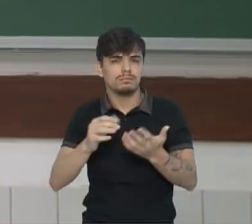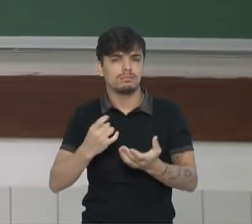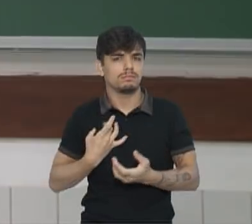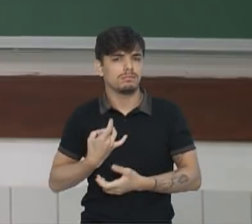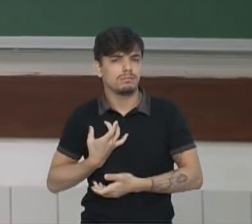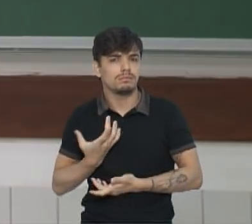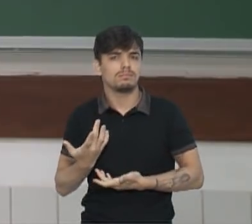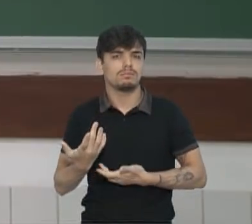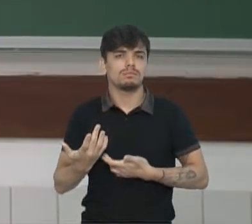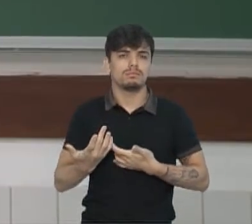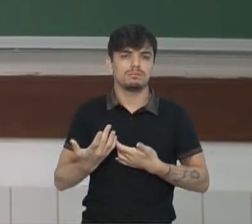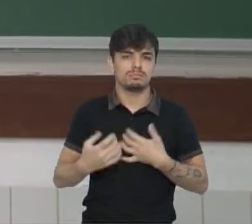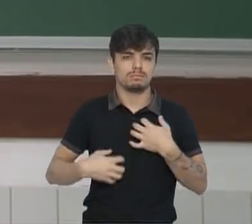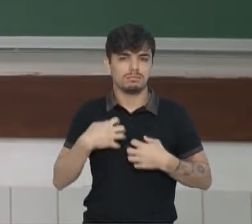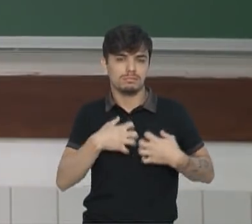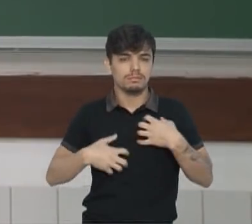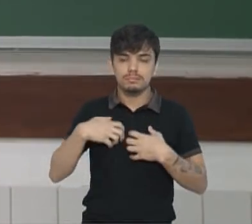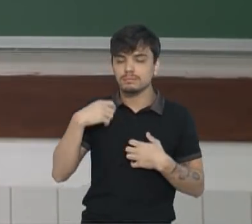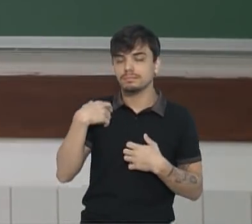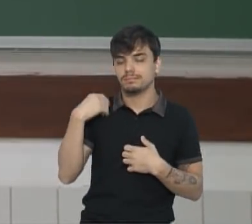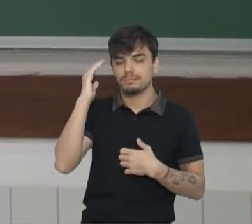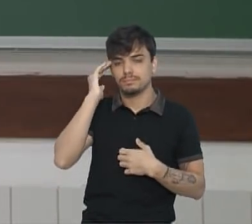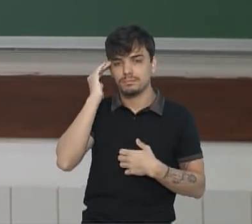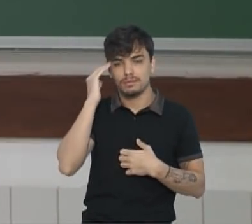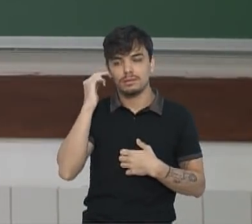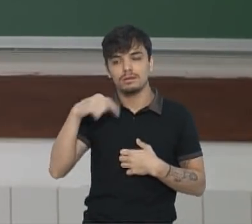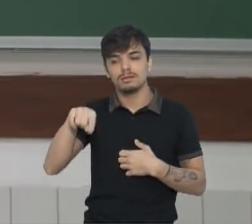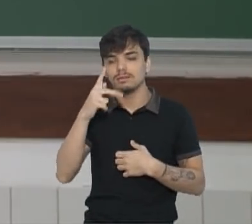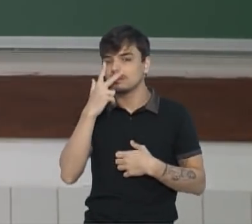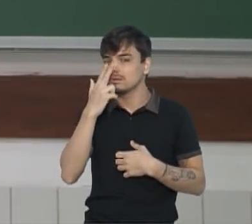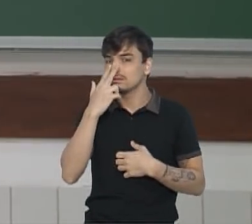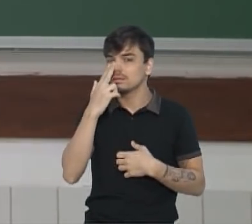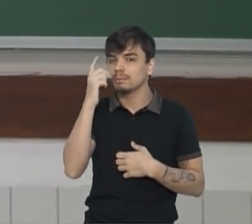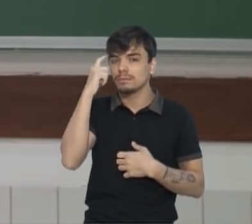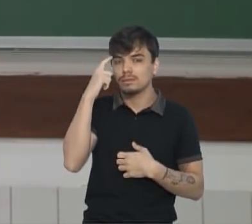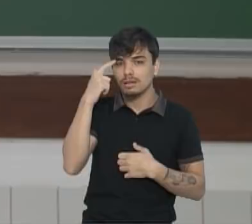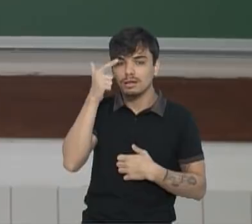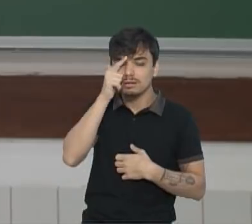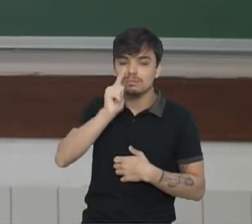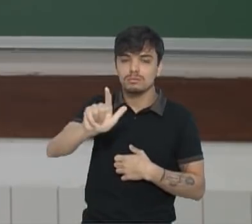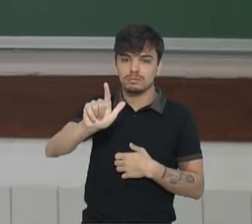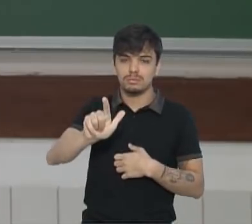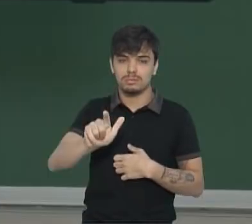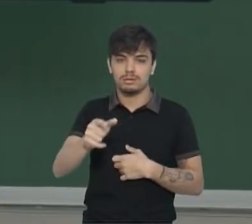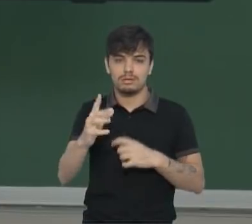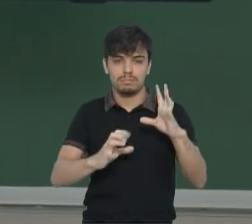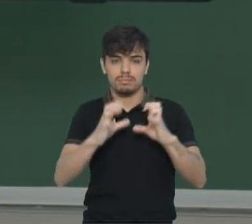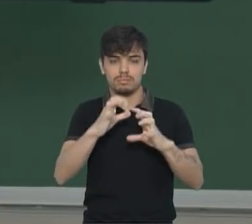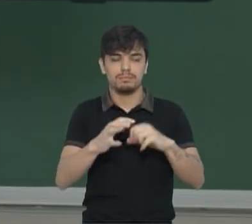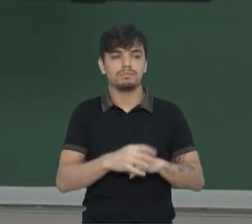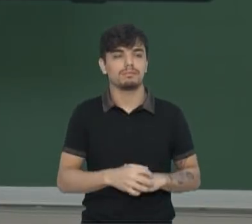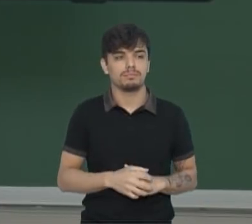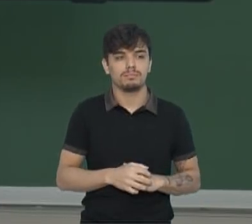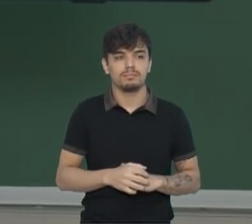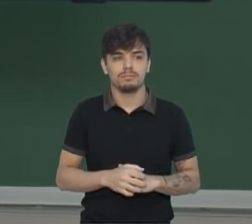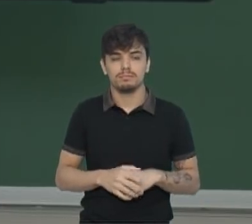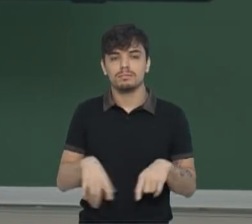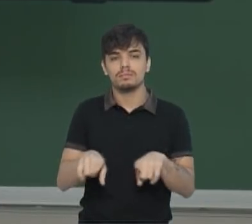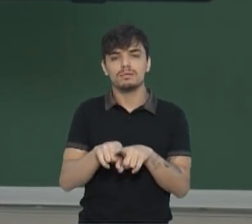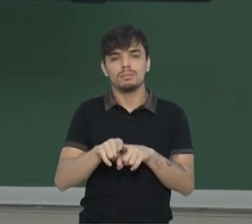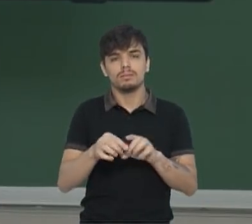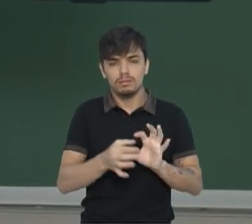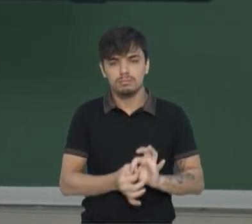medo, instabilidade emocional. E assim eles achavam que eles tinham mais chance de ganhar o conflito. Também tinha a cumplicidade da massa da